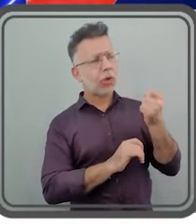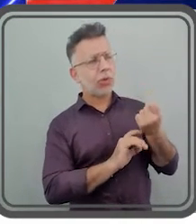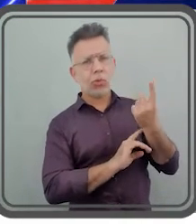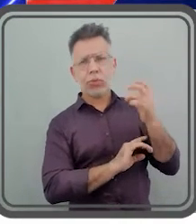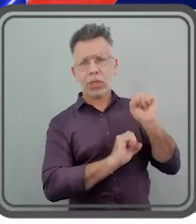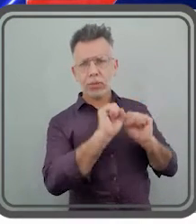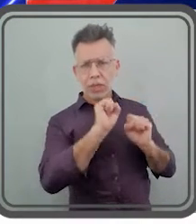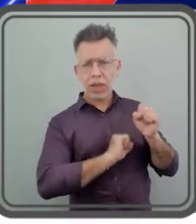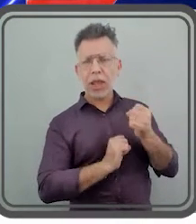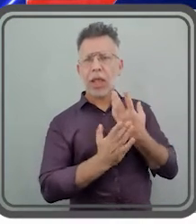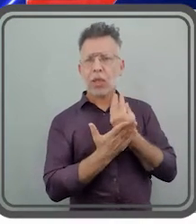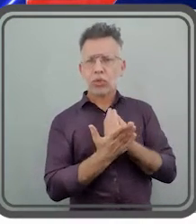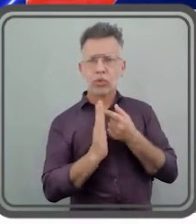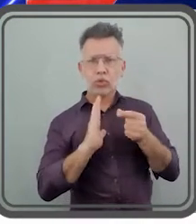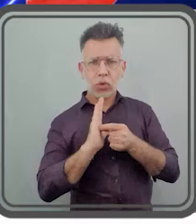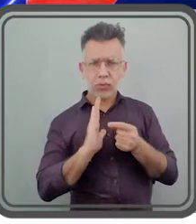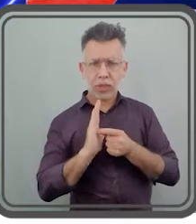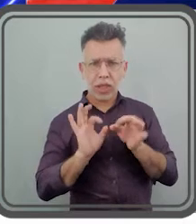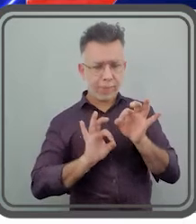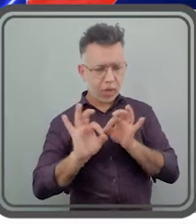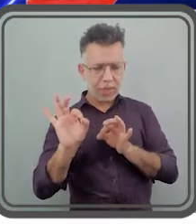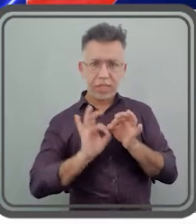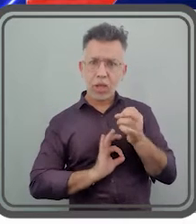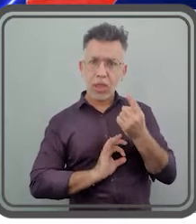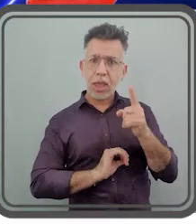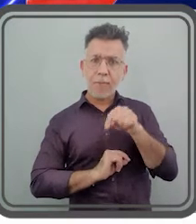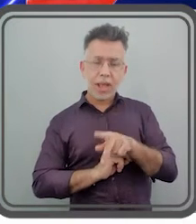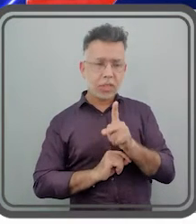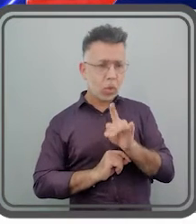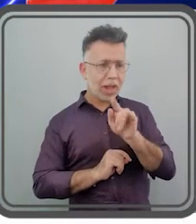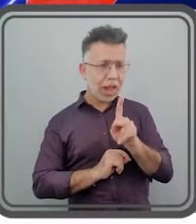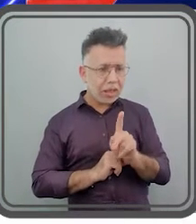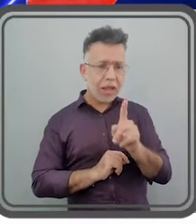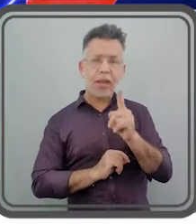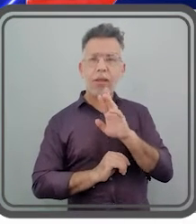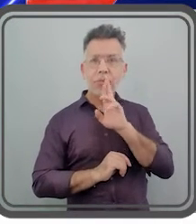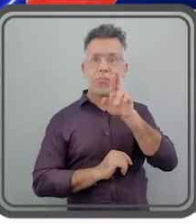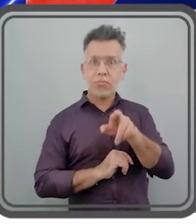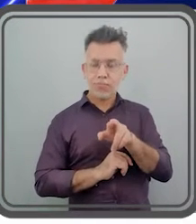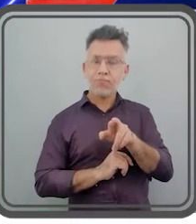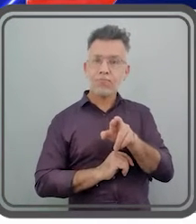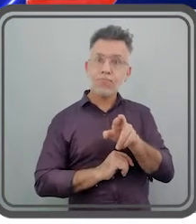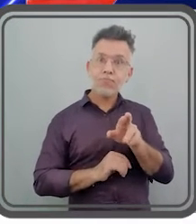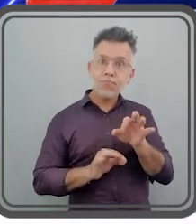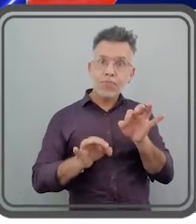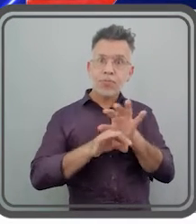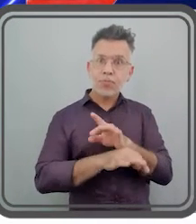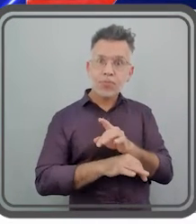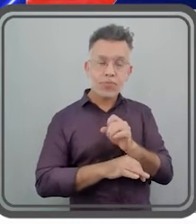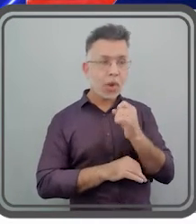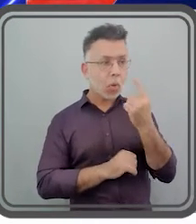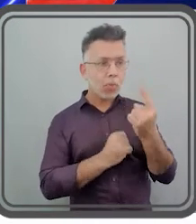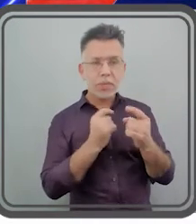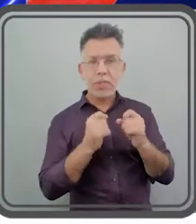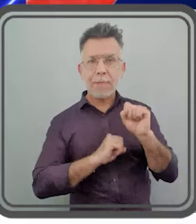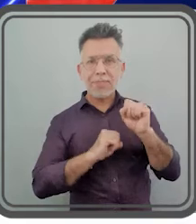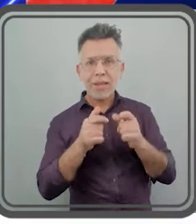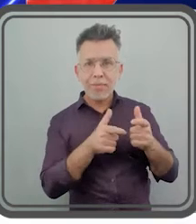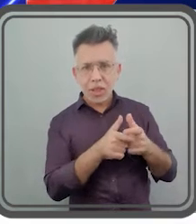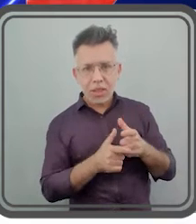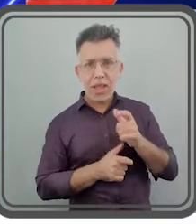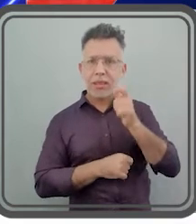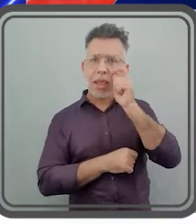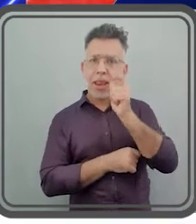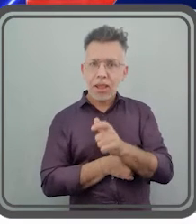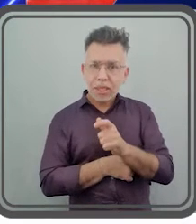algum software a programação de viagem mas o cara que passou uma sobre os seus olhos então algumas empresas menores que